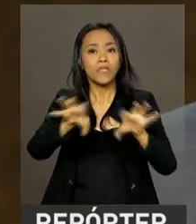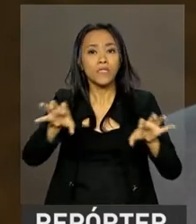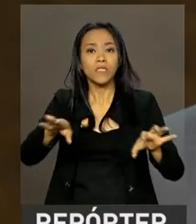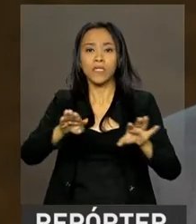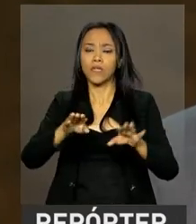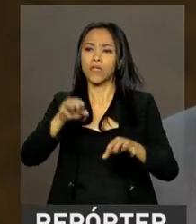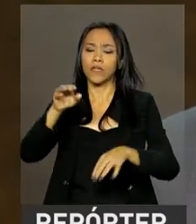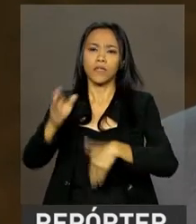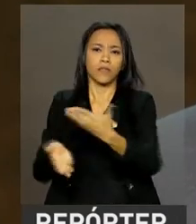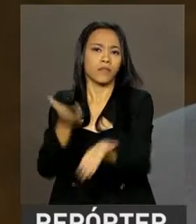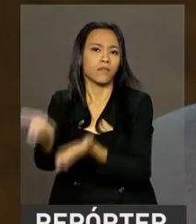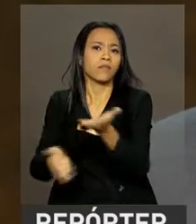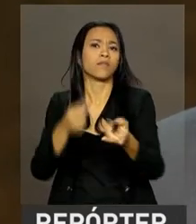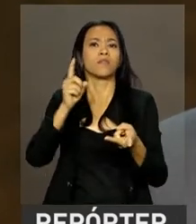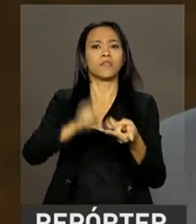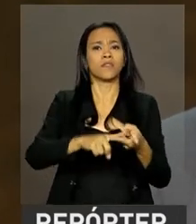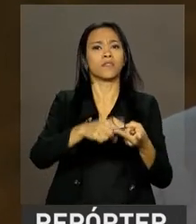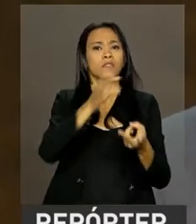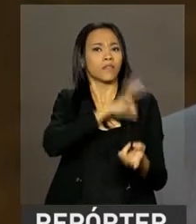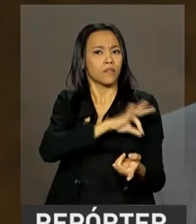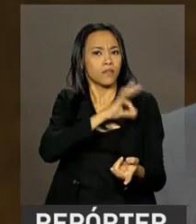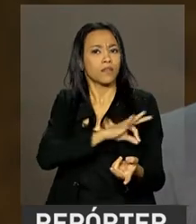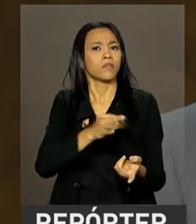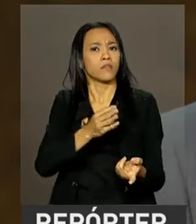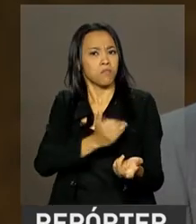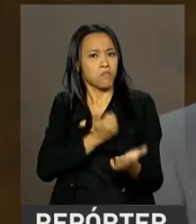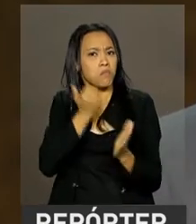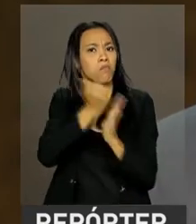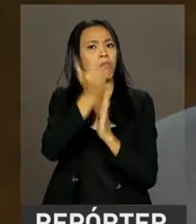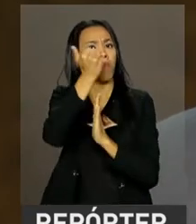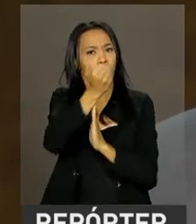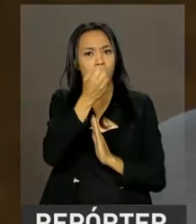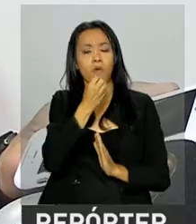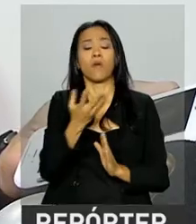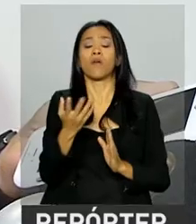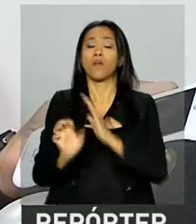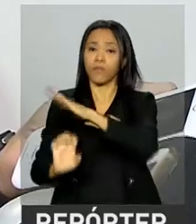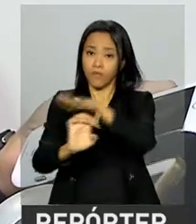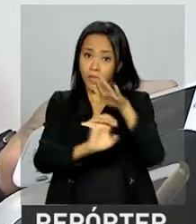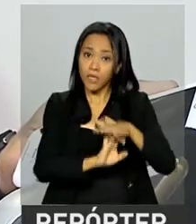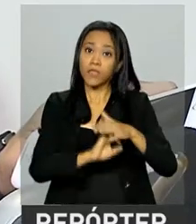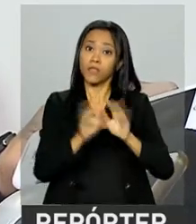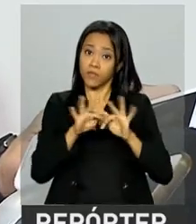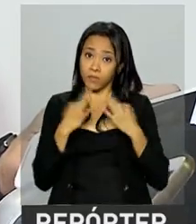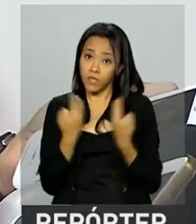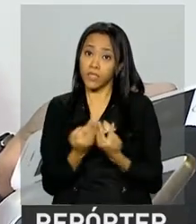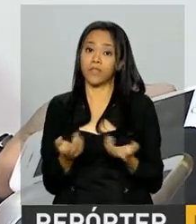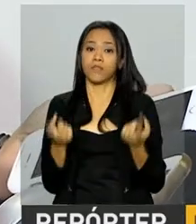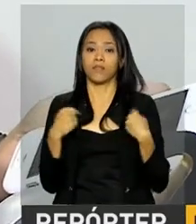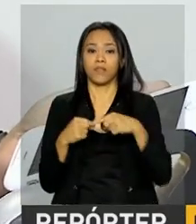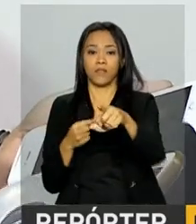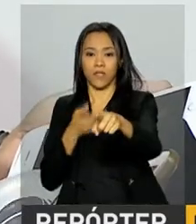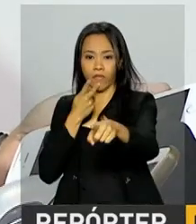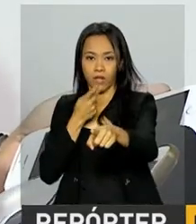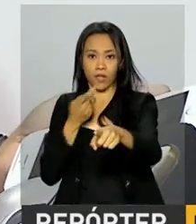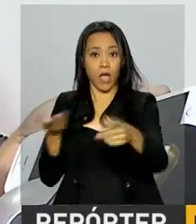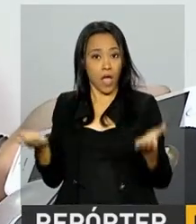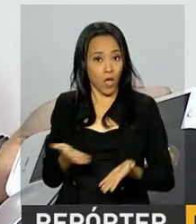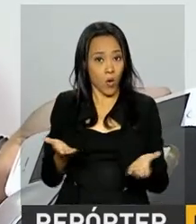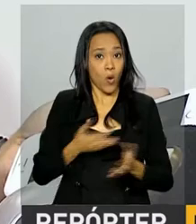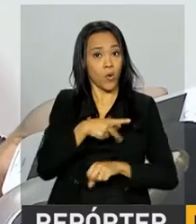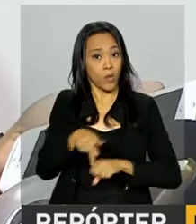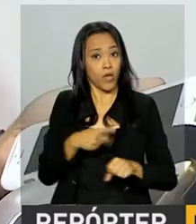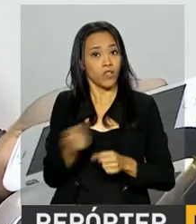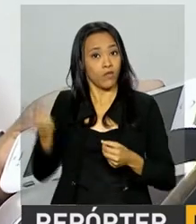também mais renda disponível também para a sociedade, tanto para as empresas como para as famílias. Agora o país já voltou a crescer, vai criar